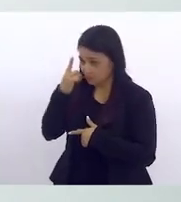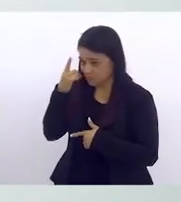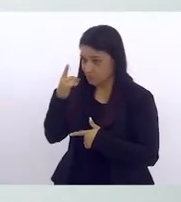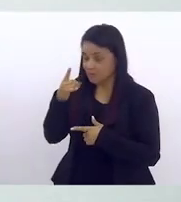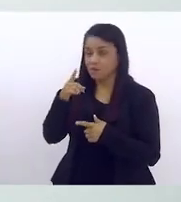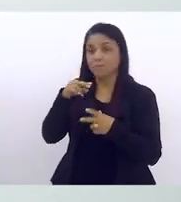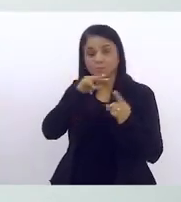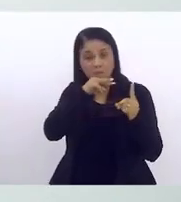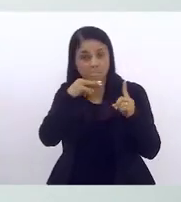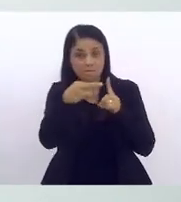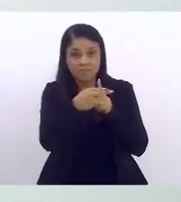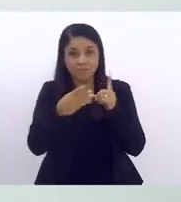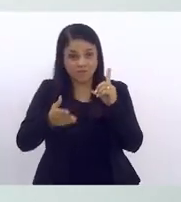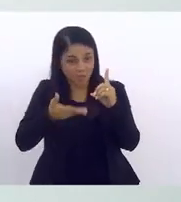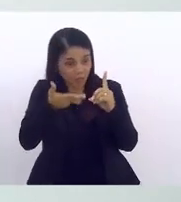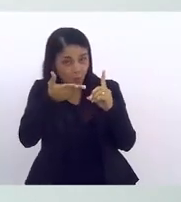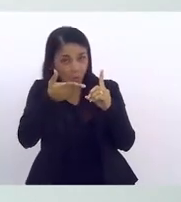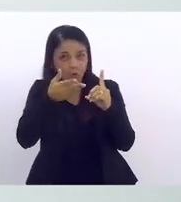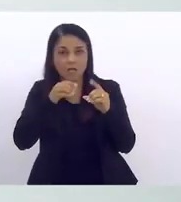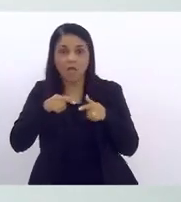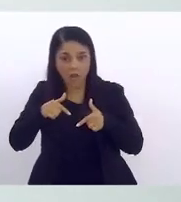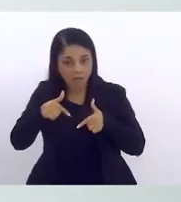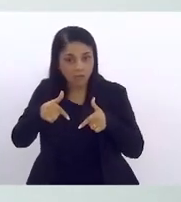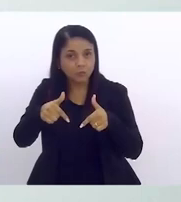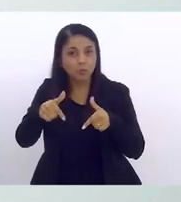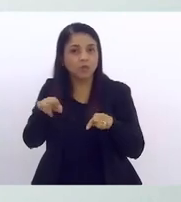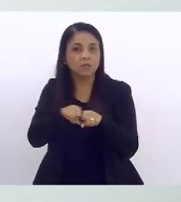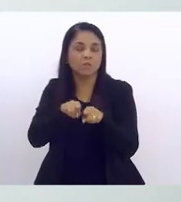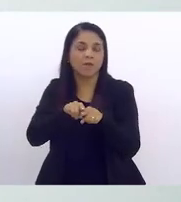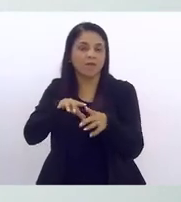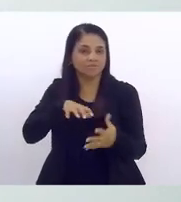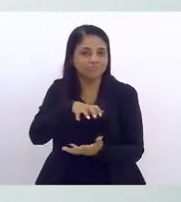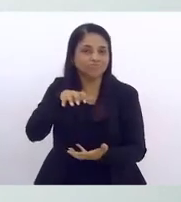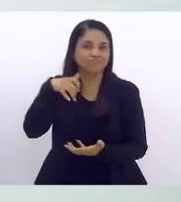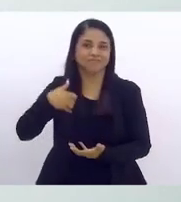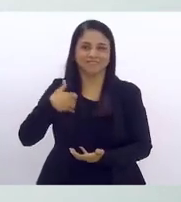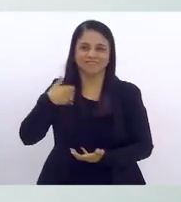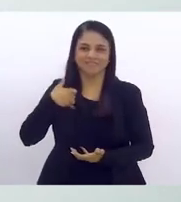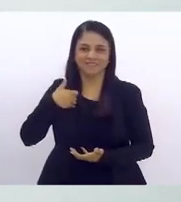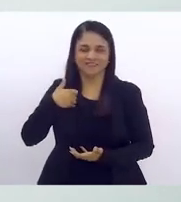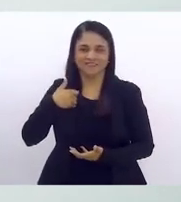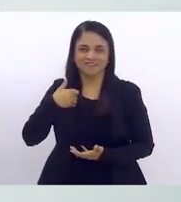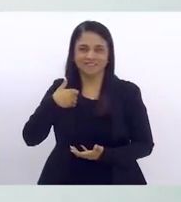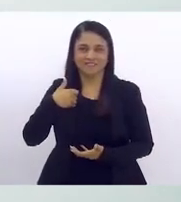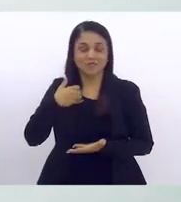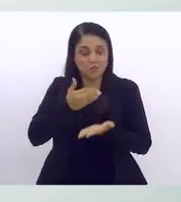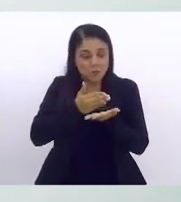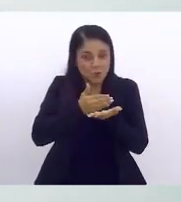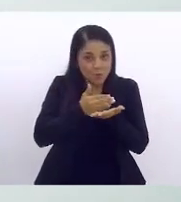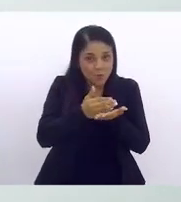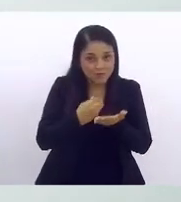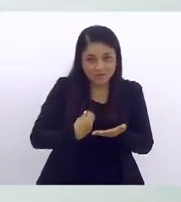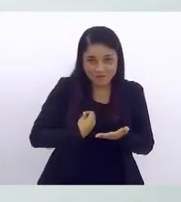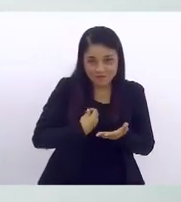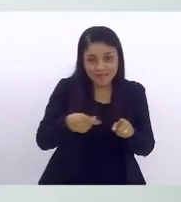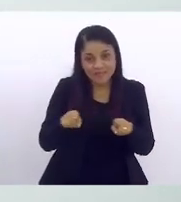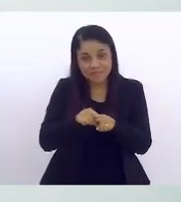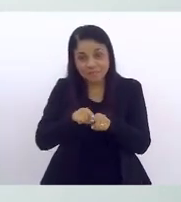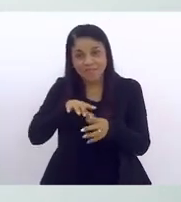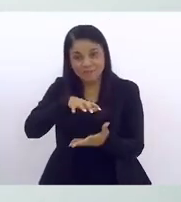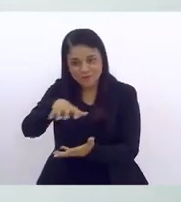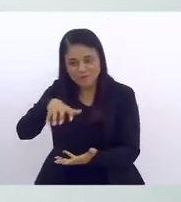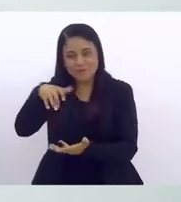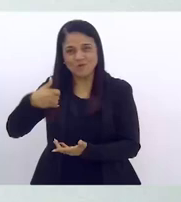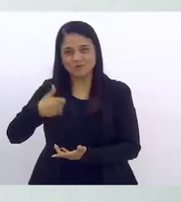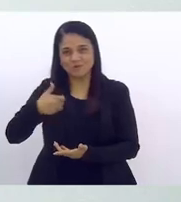perspectiva profissional da doula, ela também atua no fim da vida. A doula, ela atua no começo da vida, mas ela também pode atuar no fim da